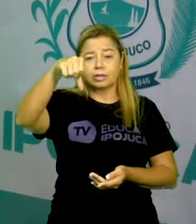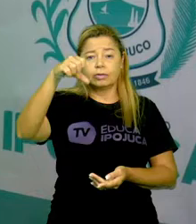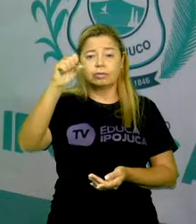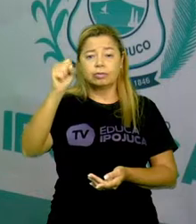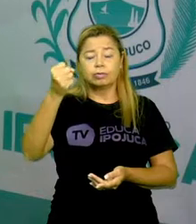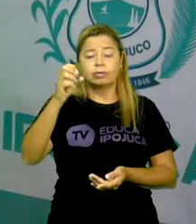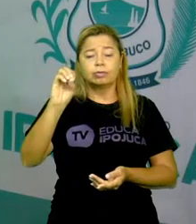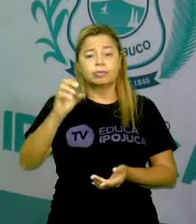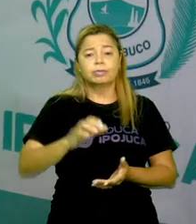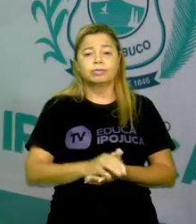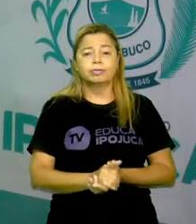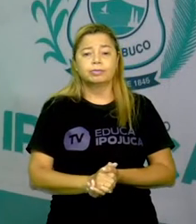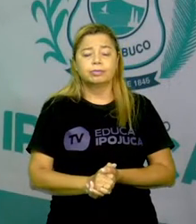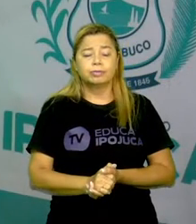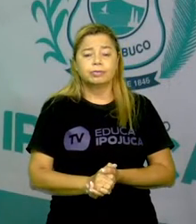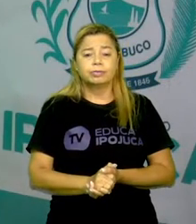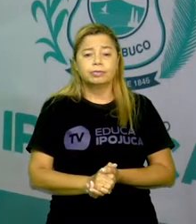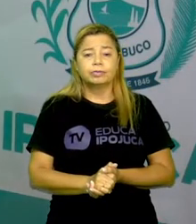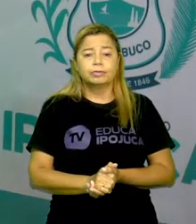R$ 54.980.